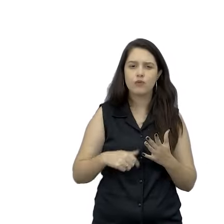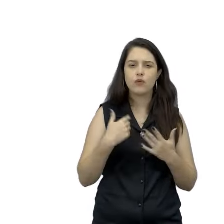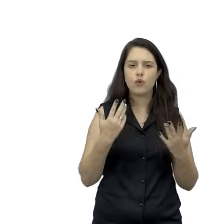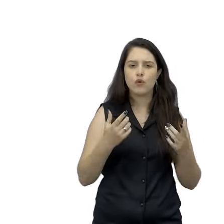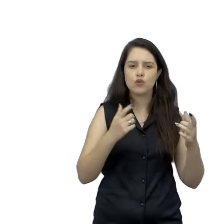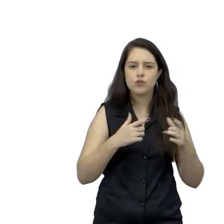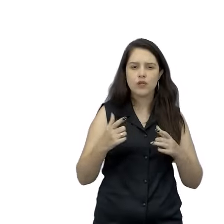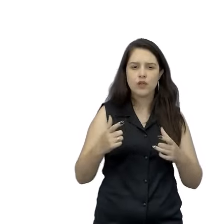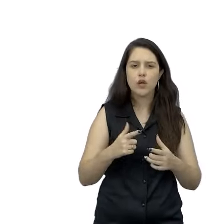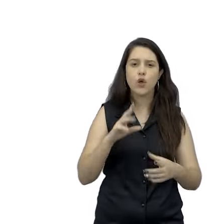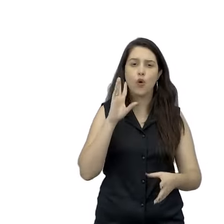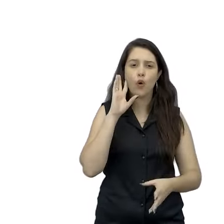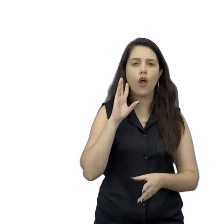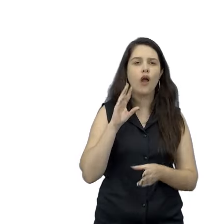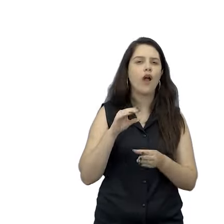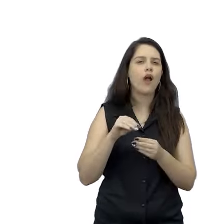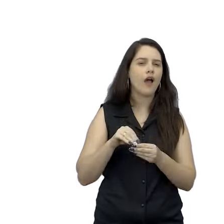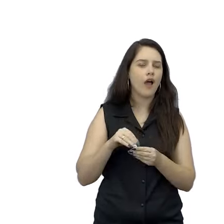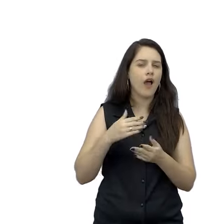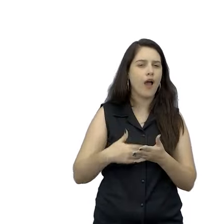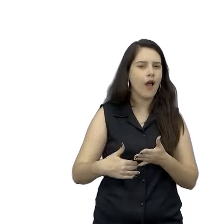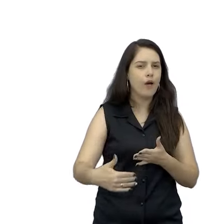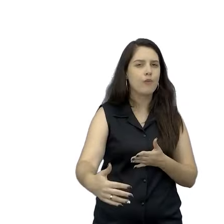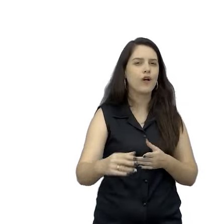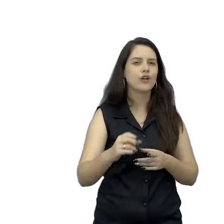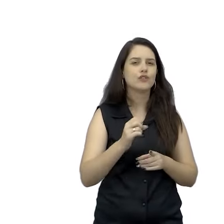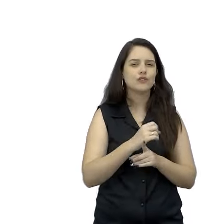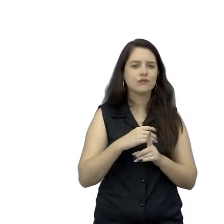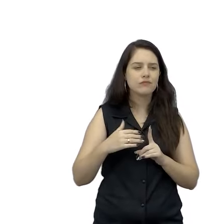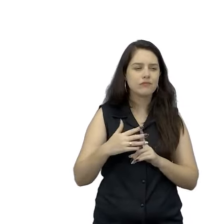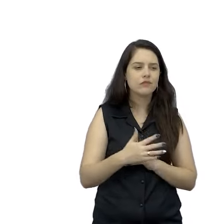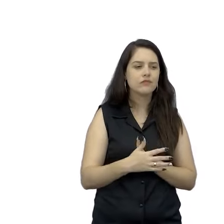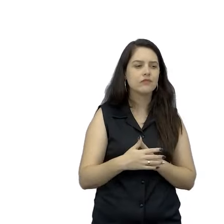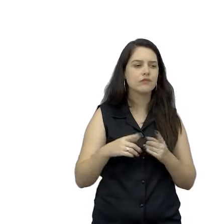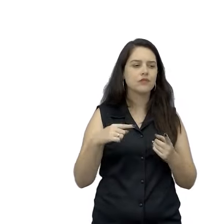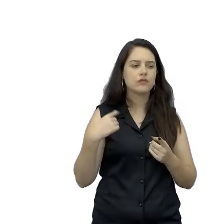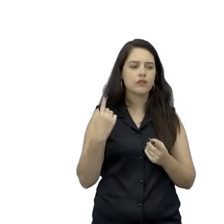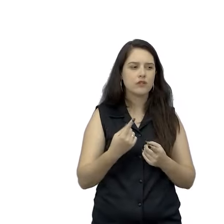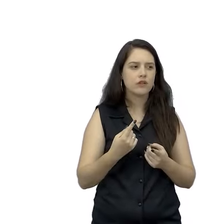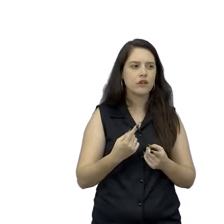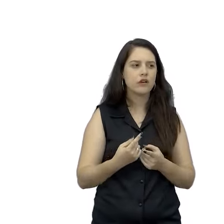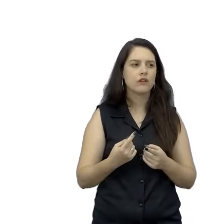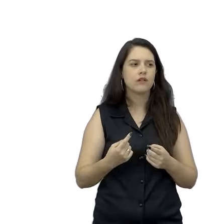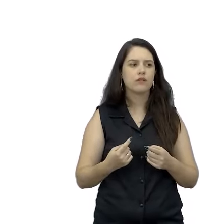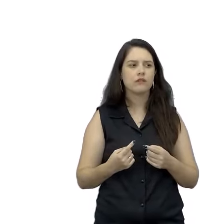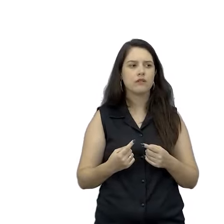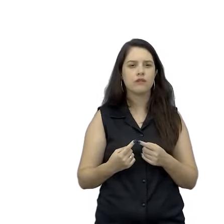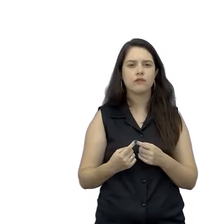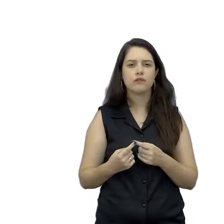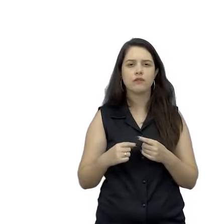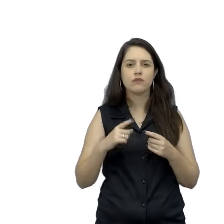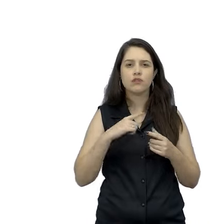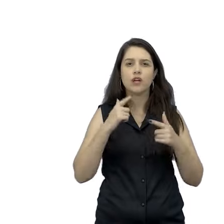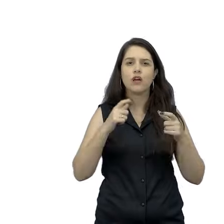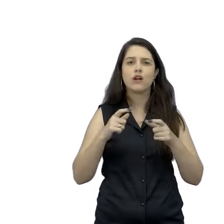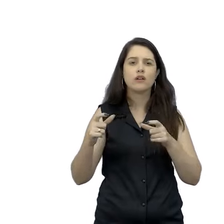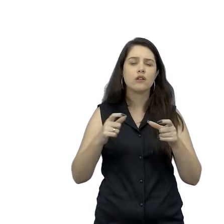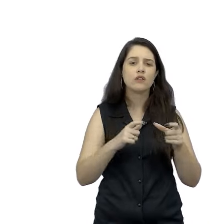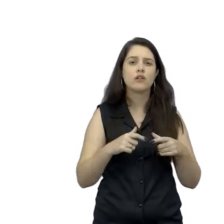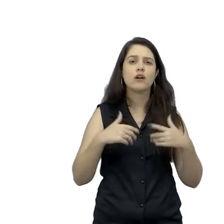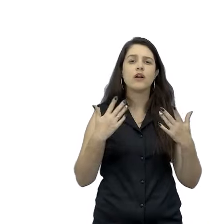de compreender a parte estrutural de cada gênero, a intencionalidade de cada tipo de texto, aonde aquilo